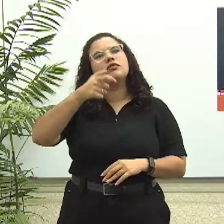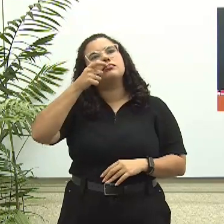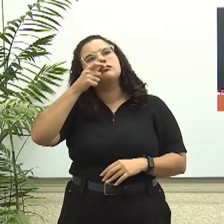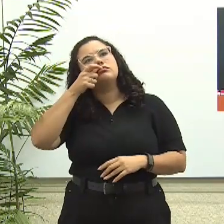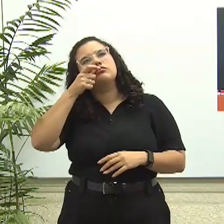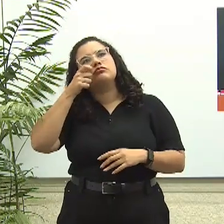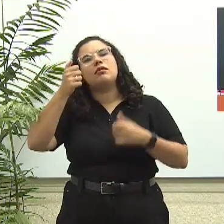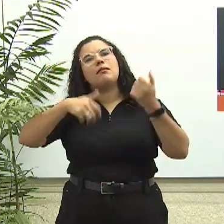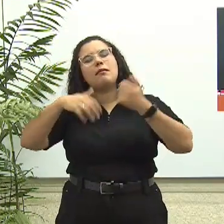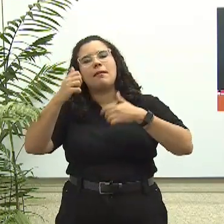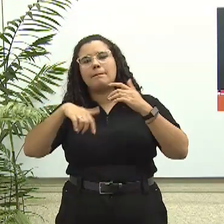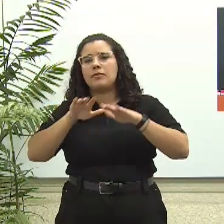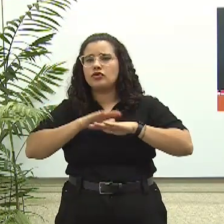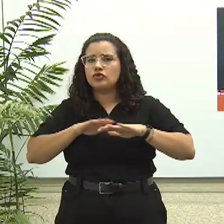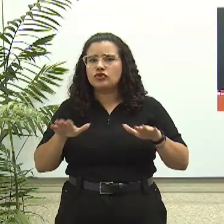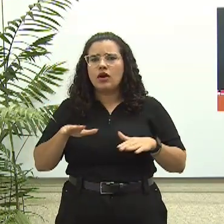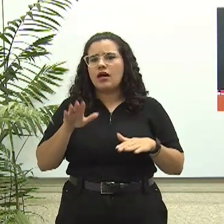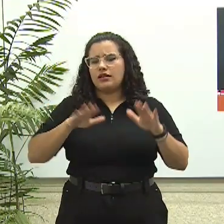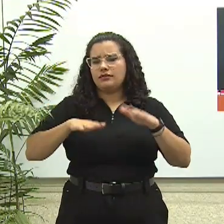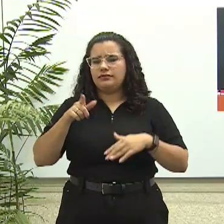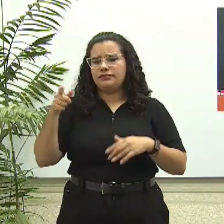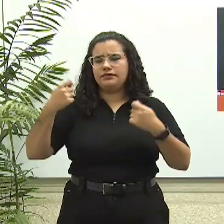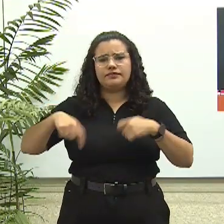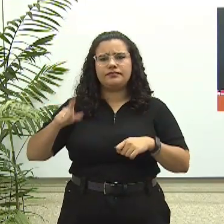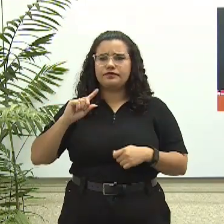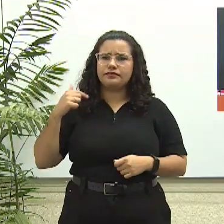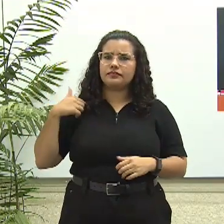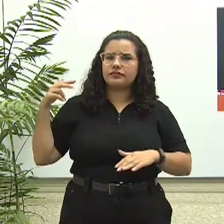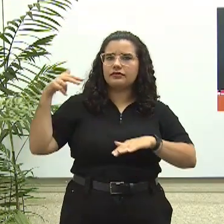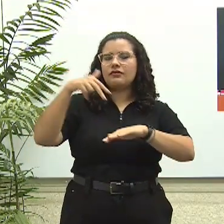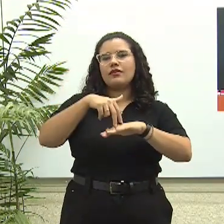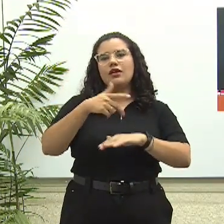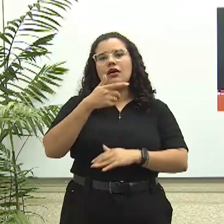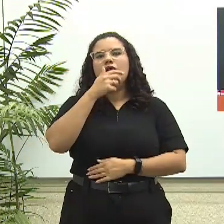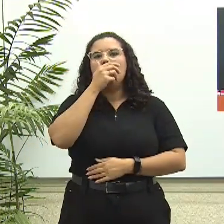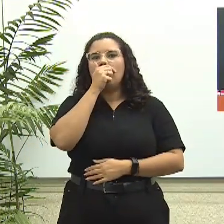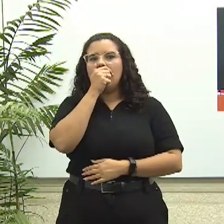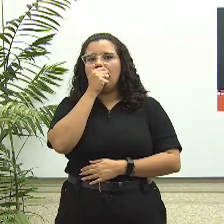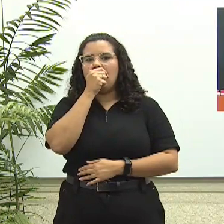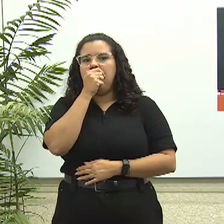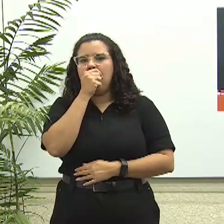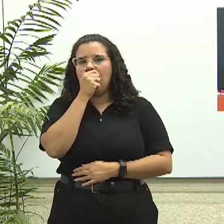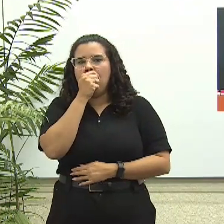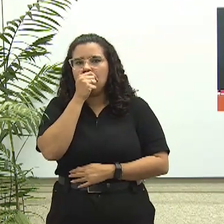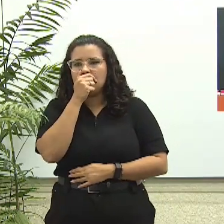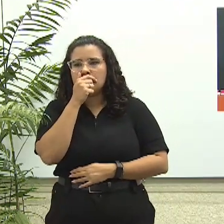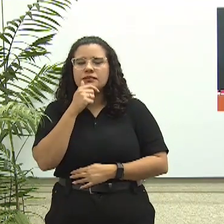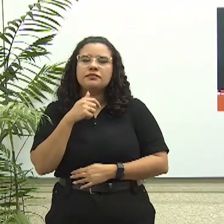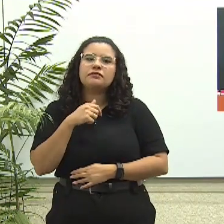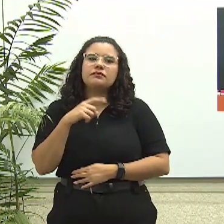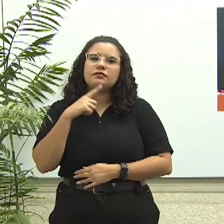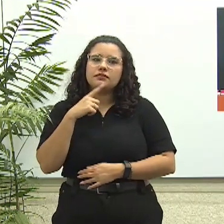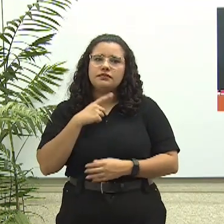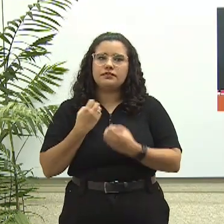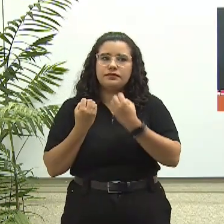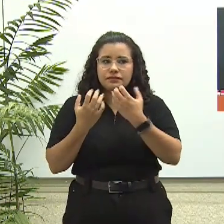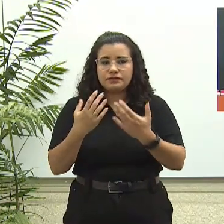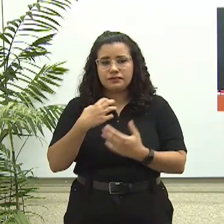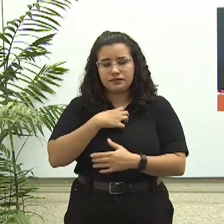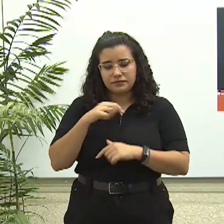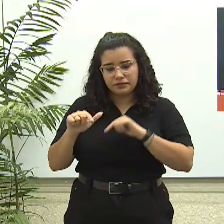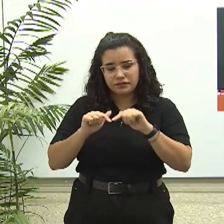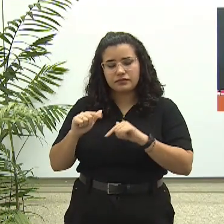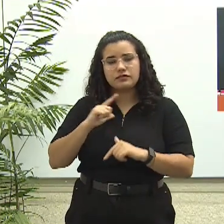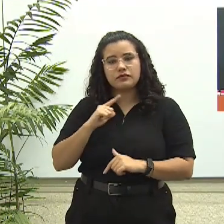entregando que depois não precisa você mesmo então a gente tá entregando a força de trabalho para uma para cinco